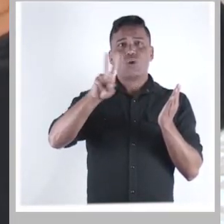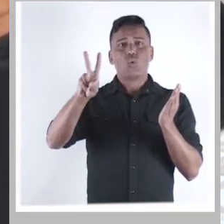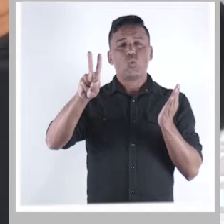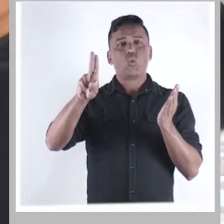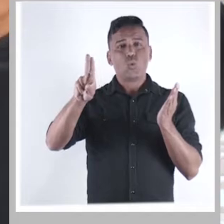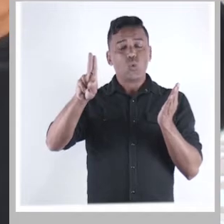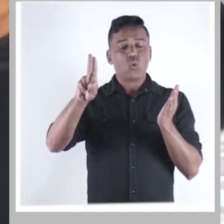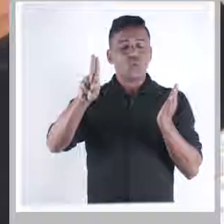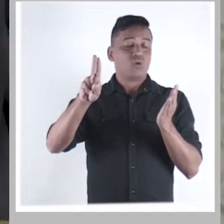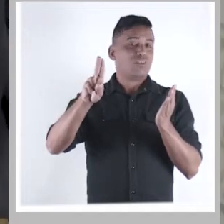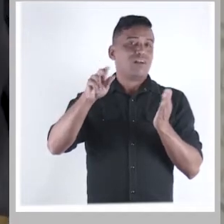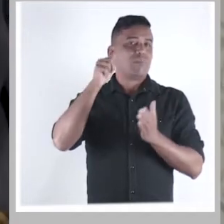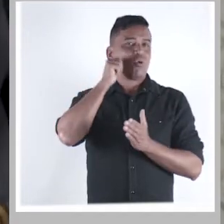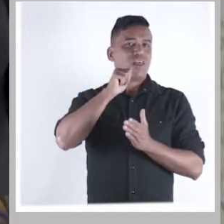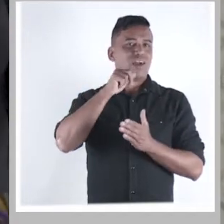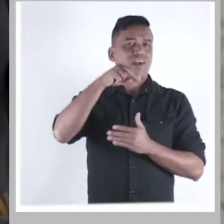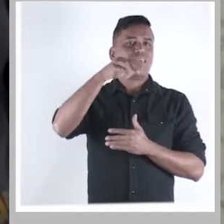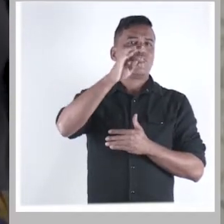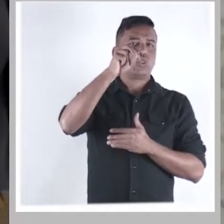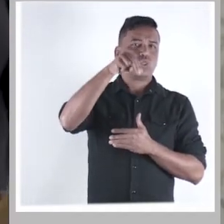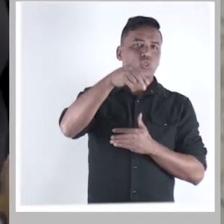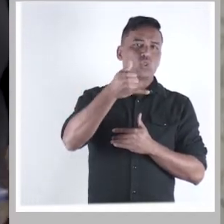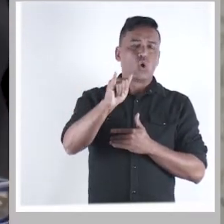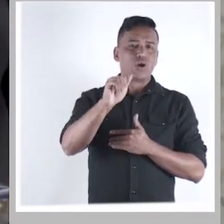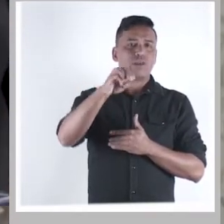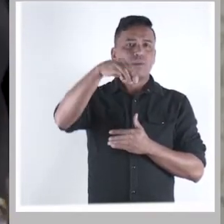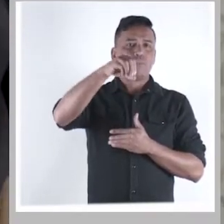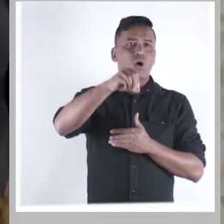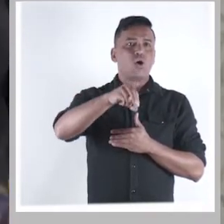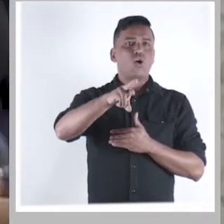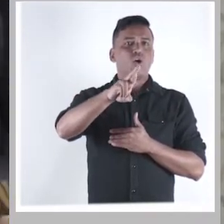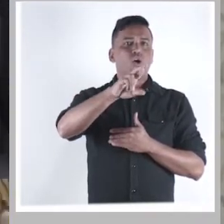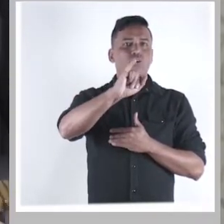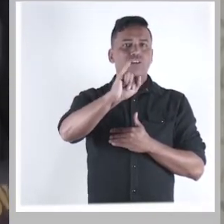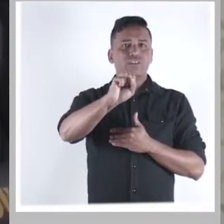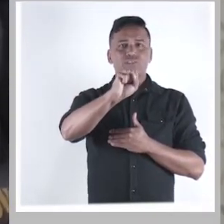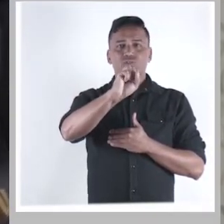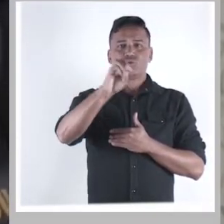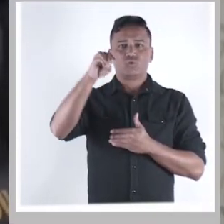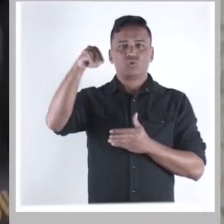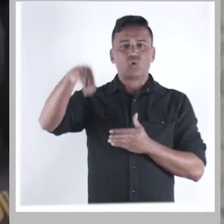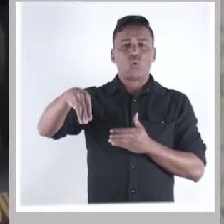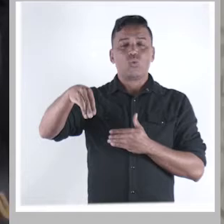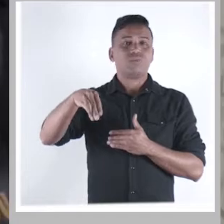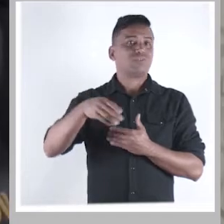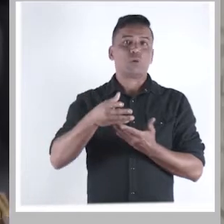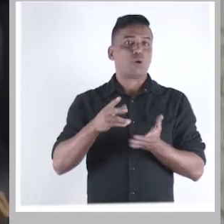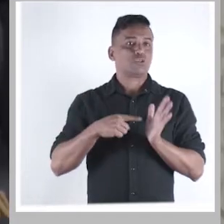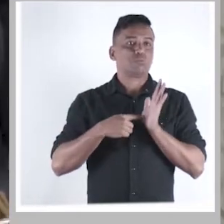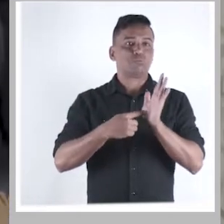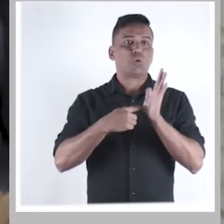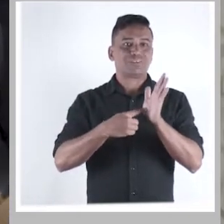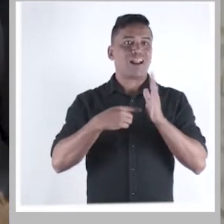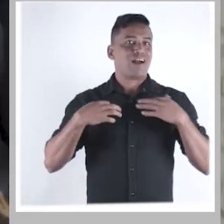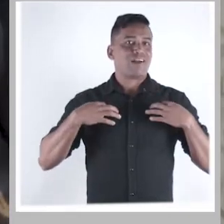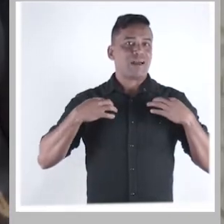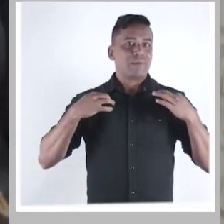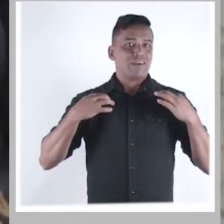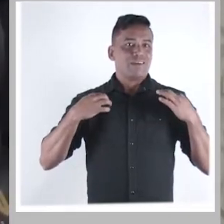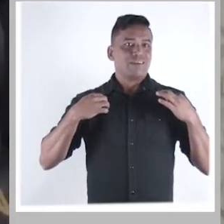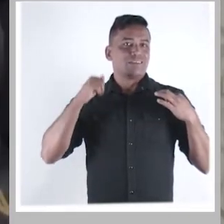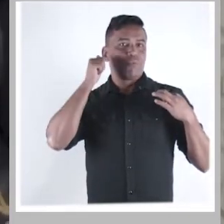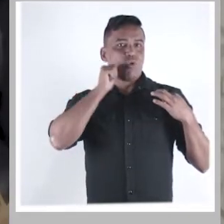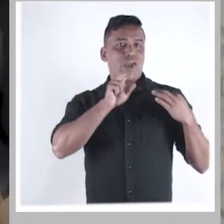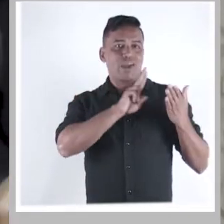não está aqui a Toni Morrison, que eu amo também. Sim. E aí eu falei, velho, eu não posso ostentar